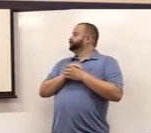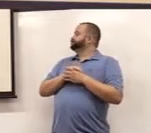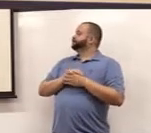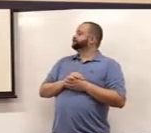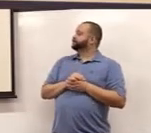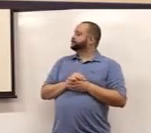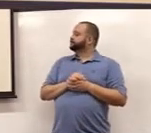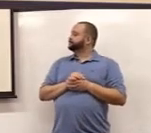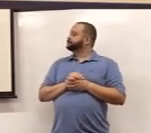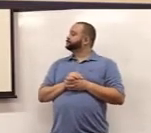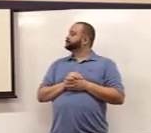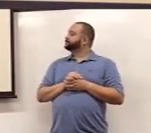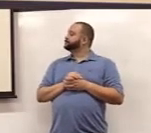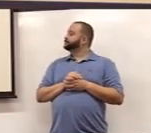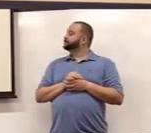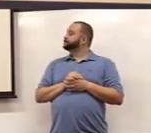E aí...